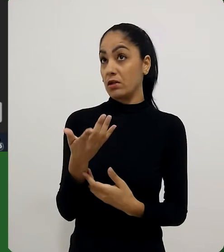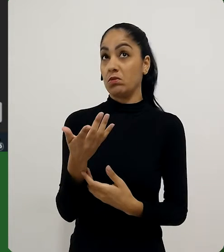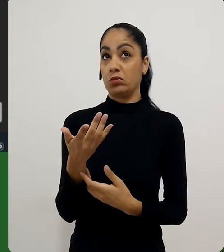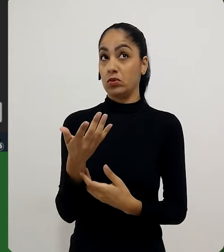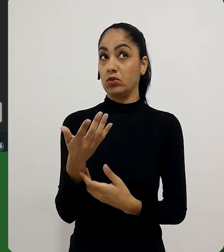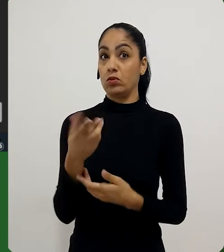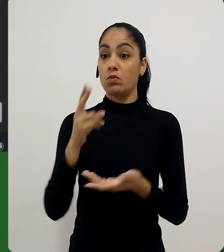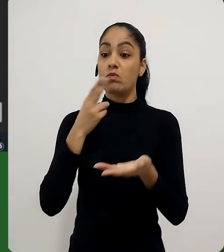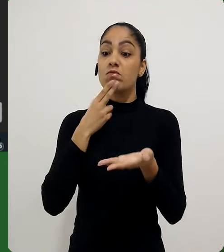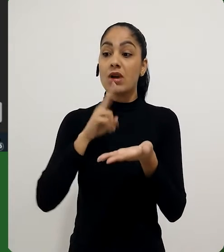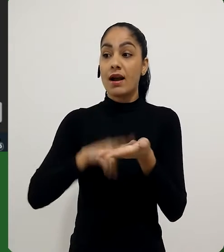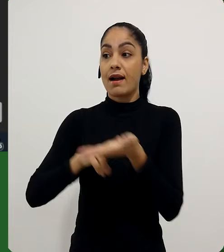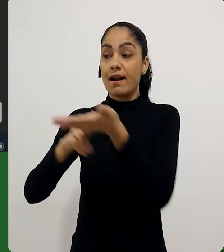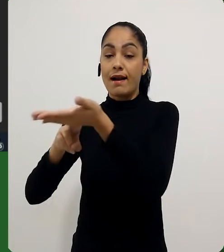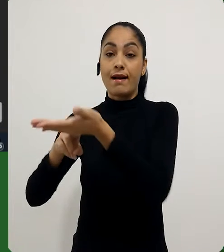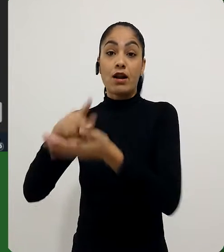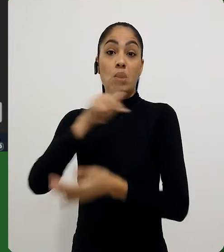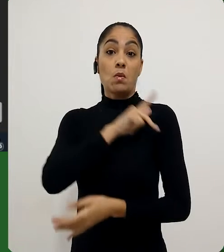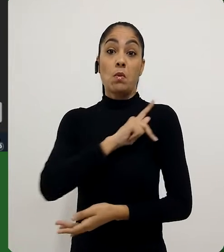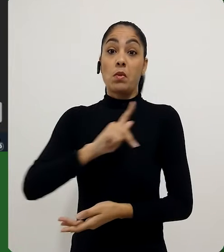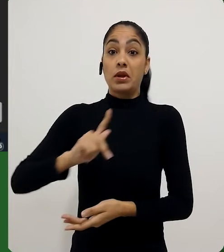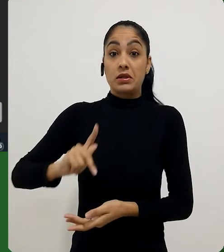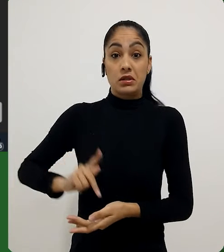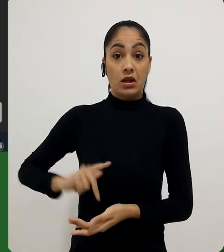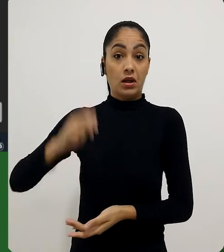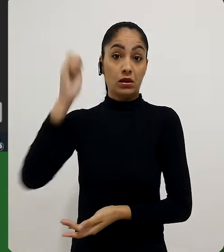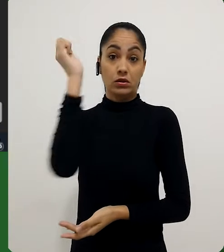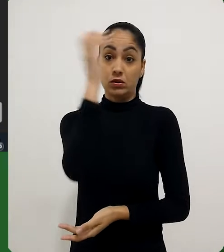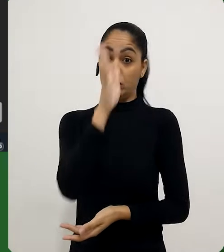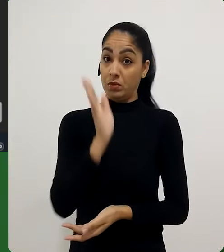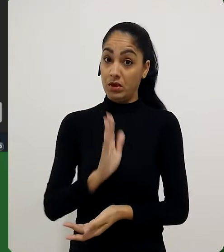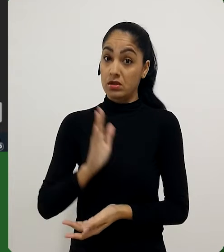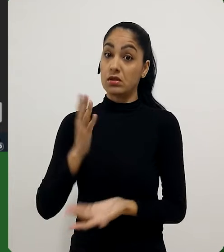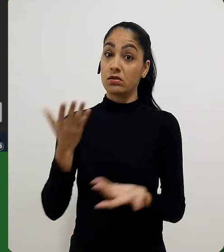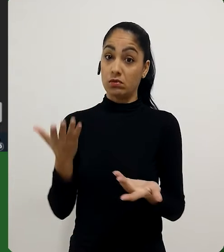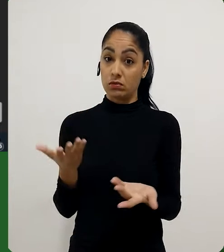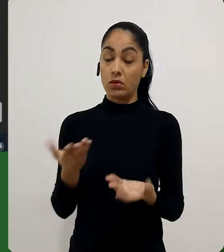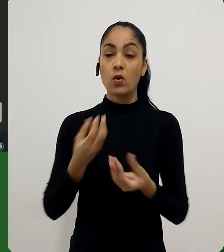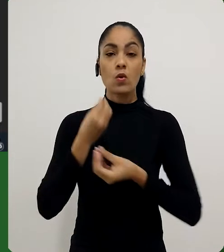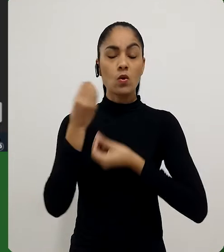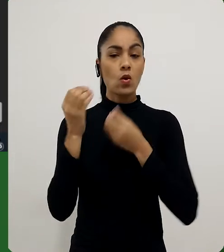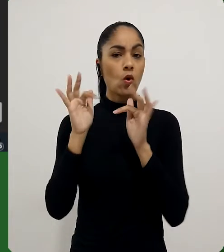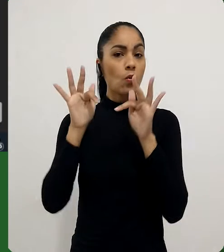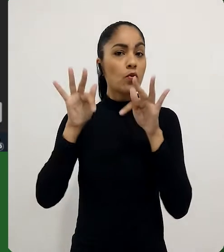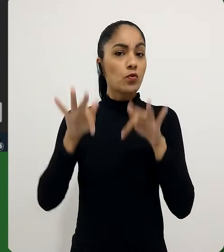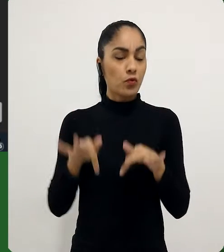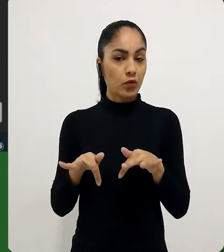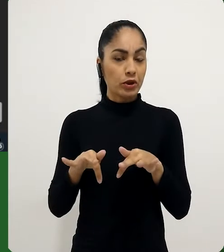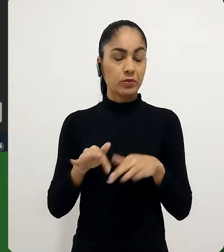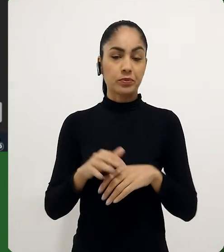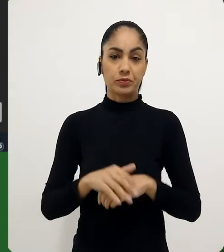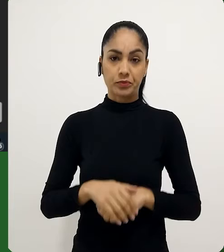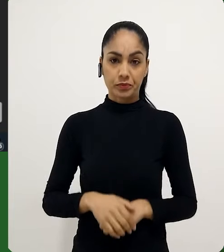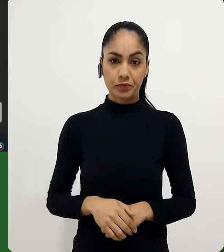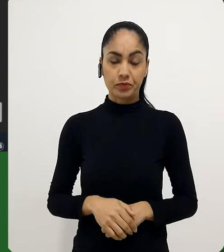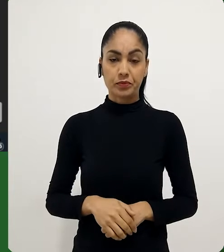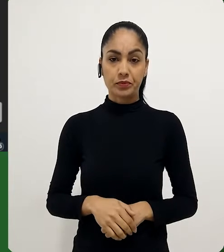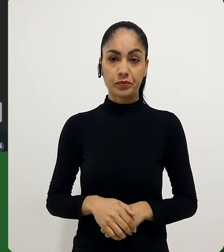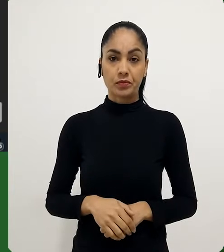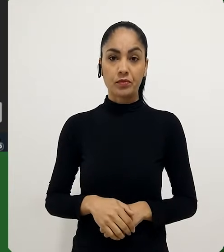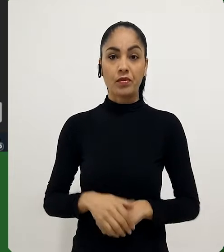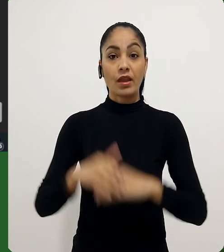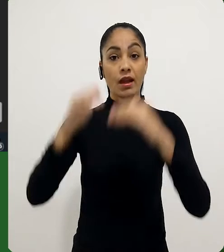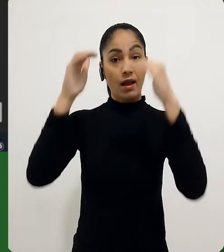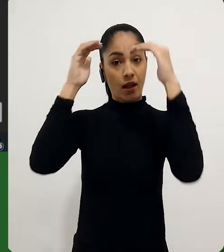para autoridades superiores, né? Inclusive o presidente da República, né? Uma autoridade,